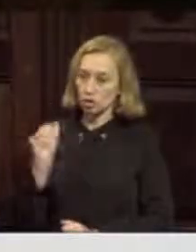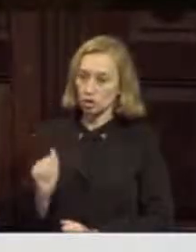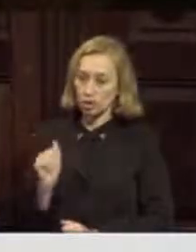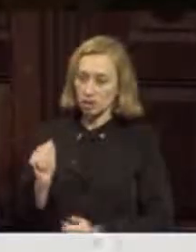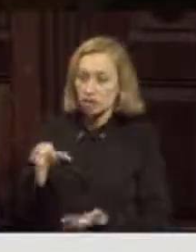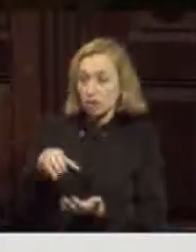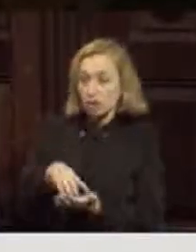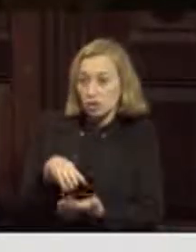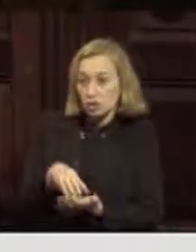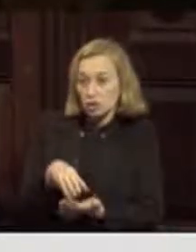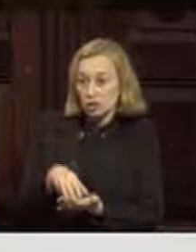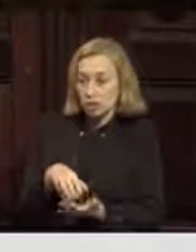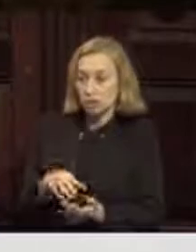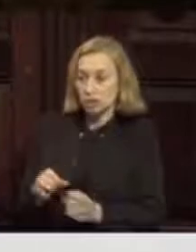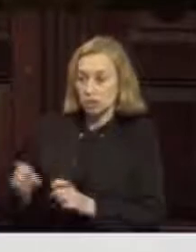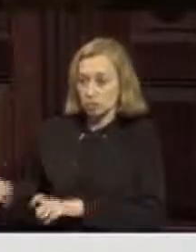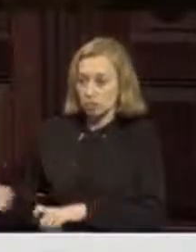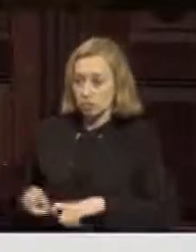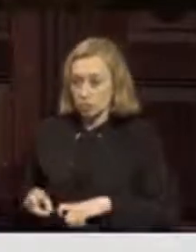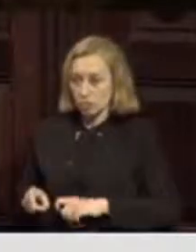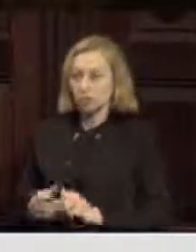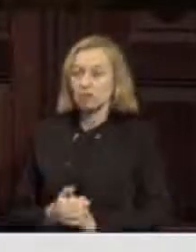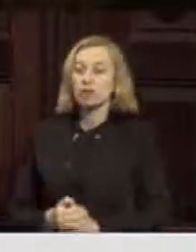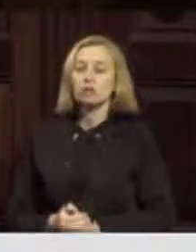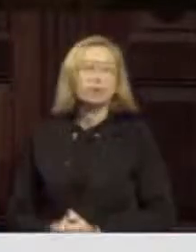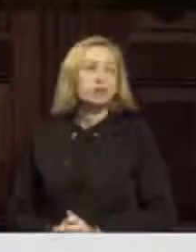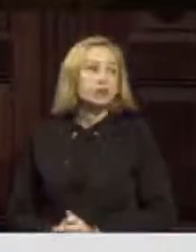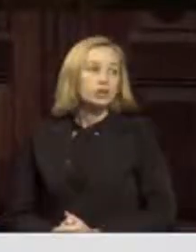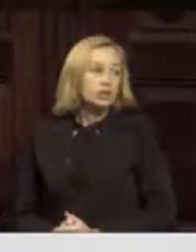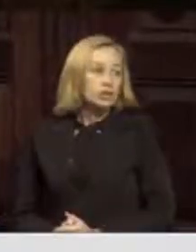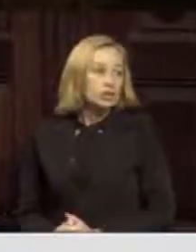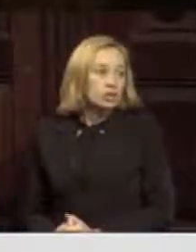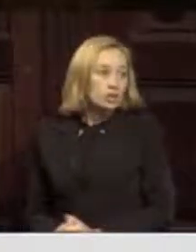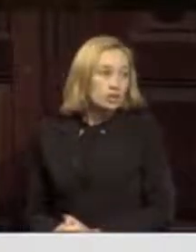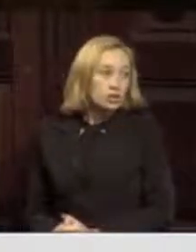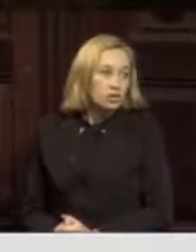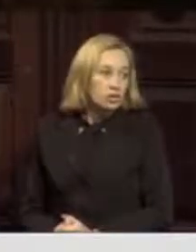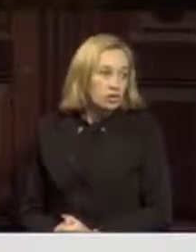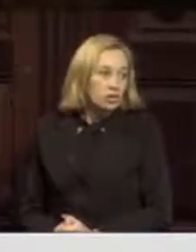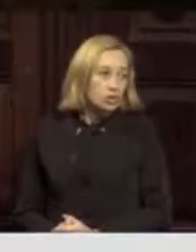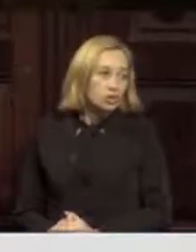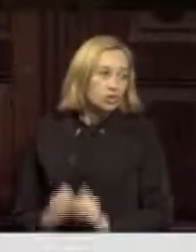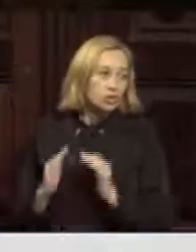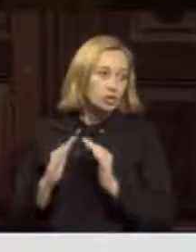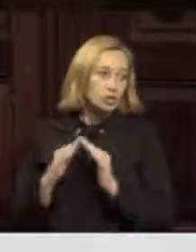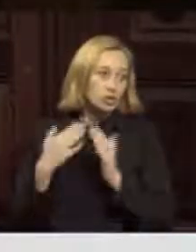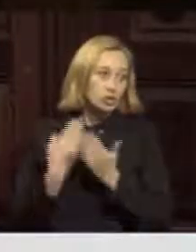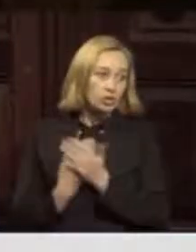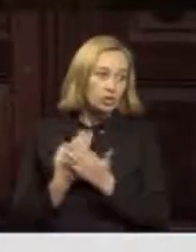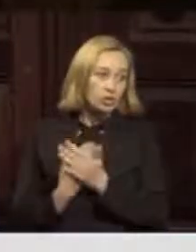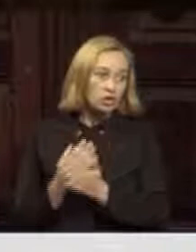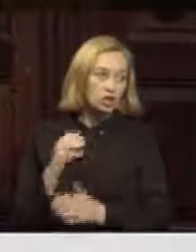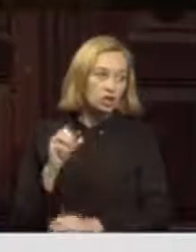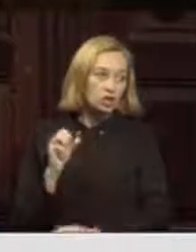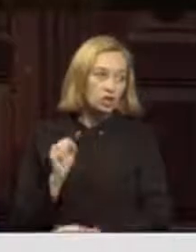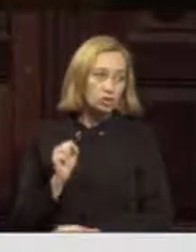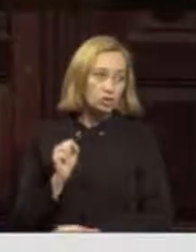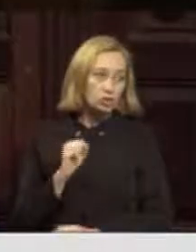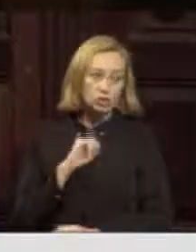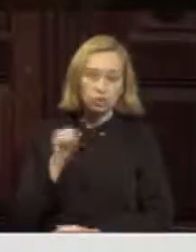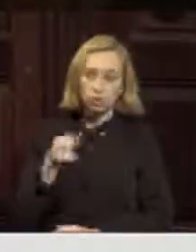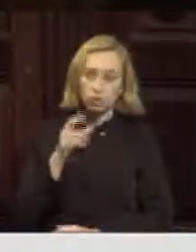de Agropecuária, de nome de Itaperuna, Colégio José Francisco Lippe, em